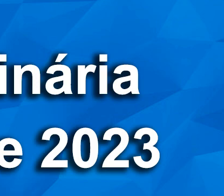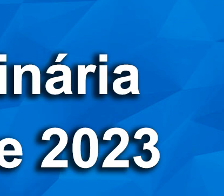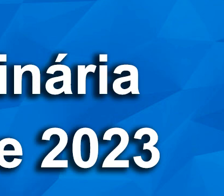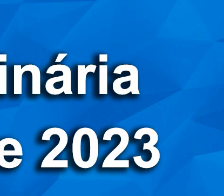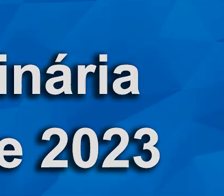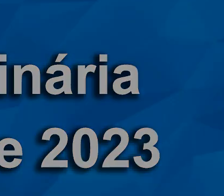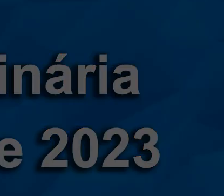noite